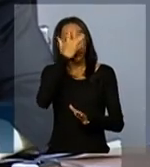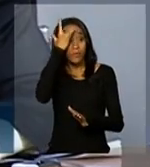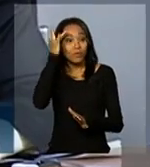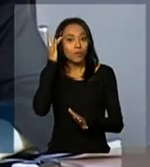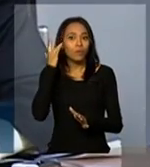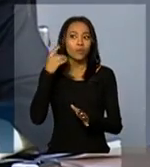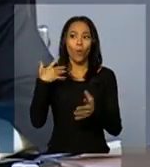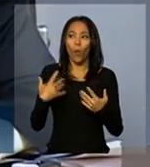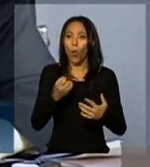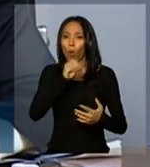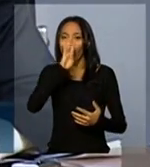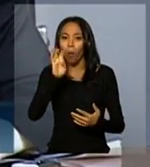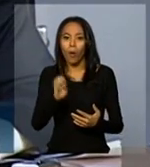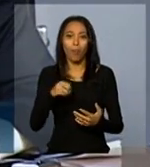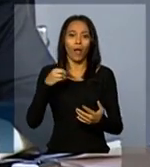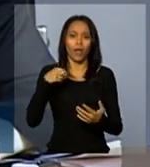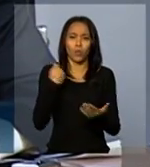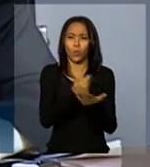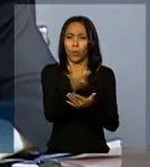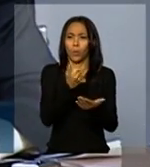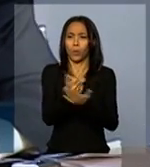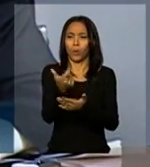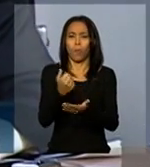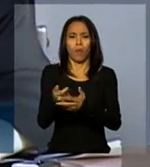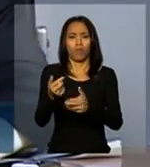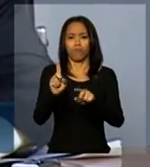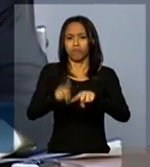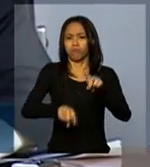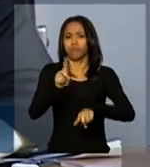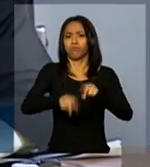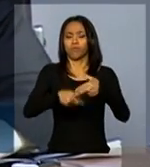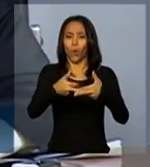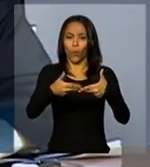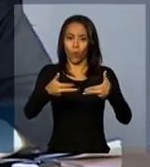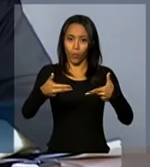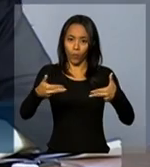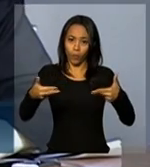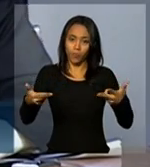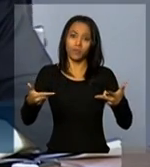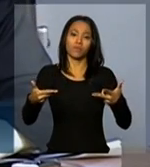aproveitaram custos de oportunidade menores e aí eles